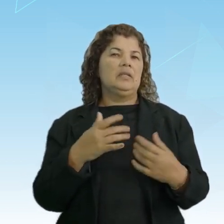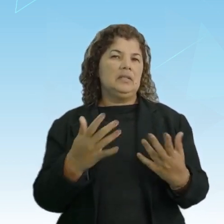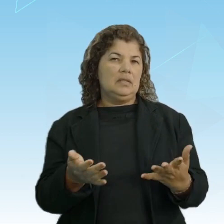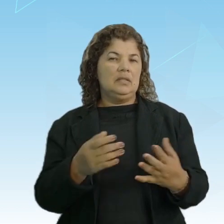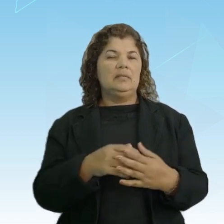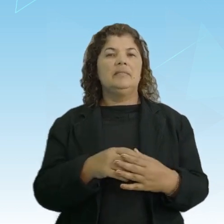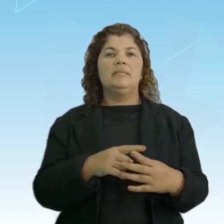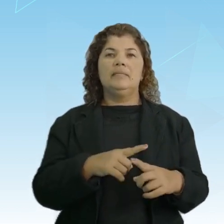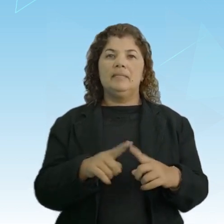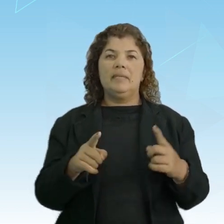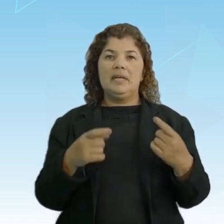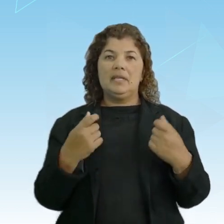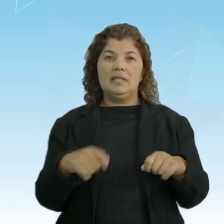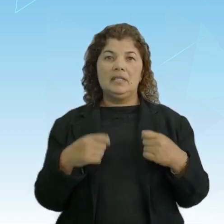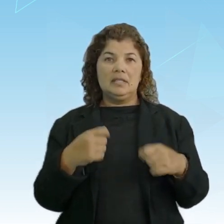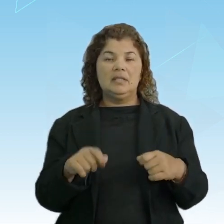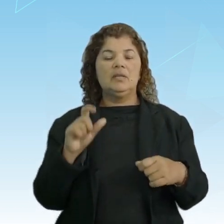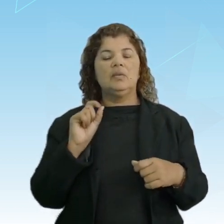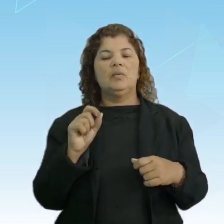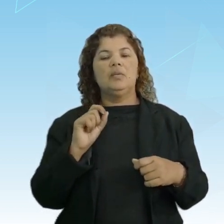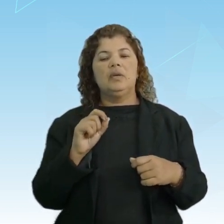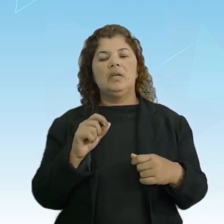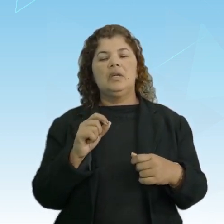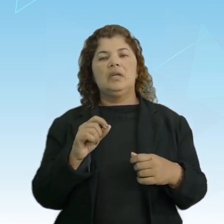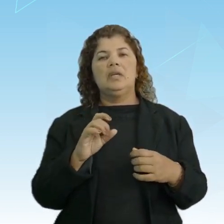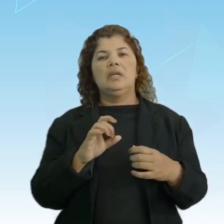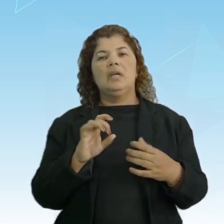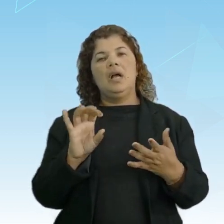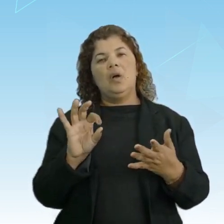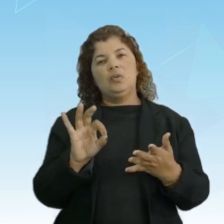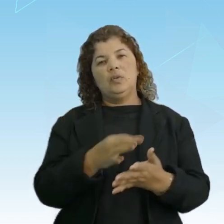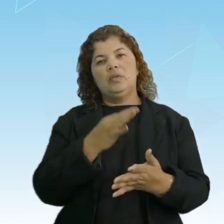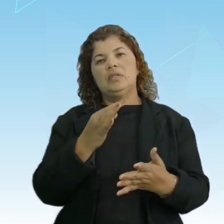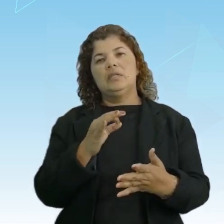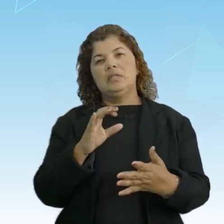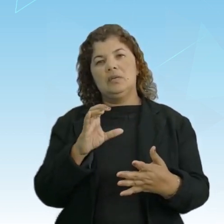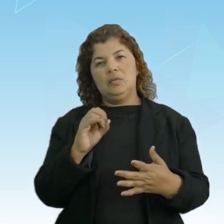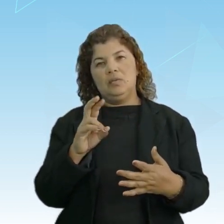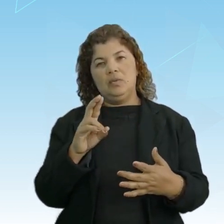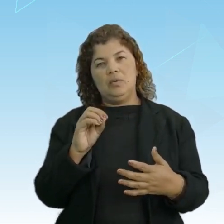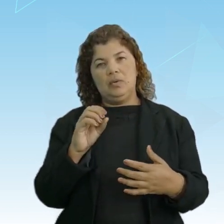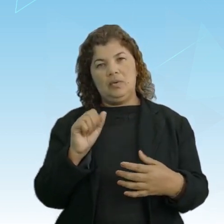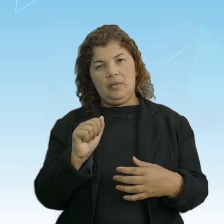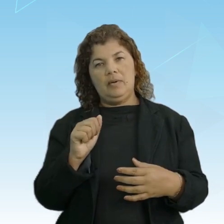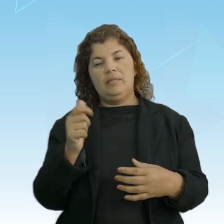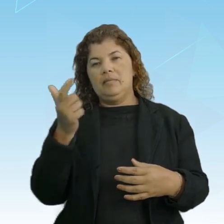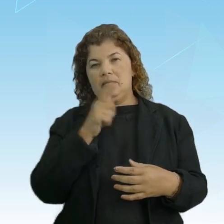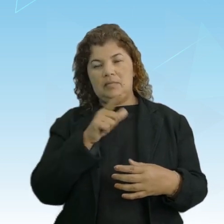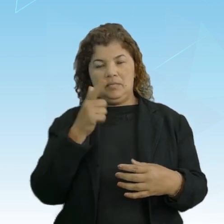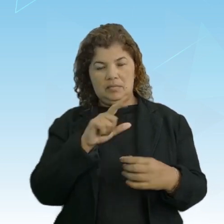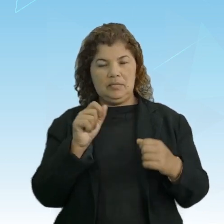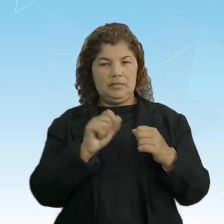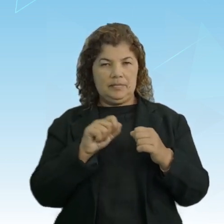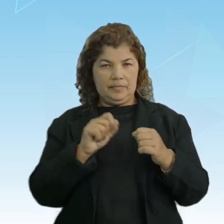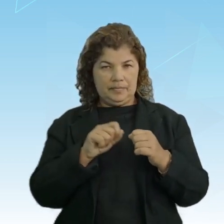Entretanto, era necessário que uma autorização da coroa para que uma expedição fosse realizada.